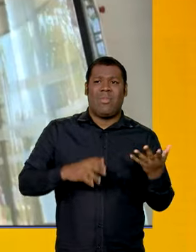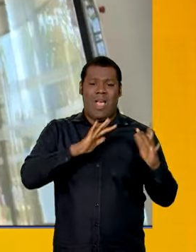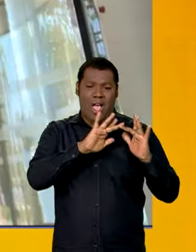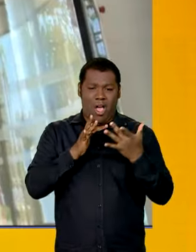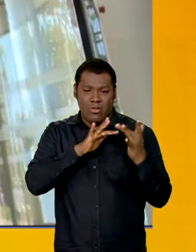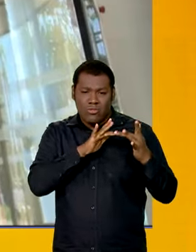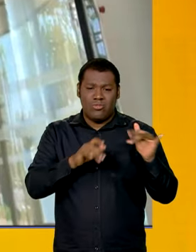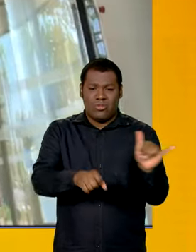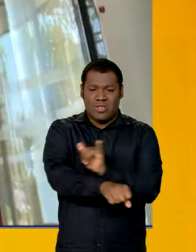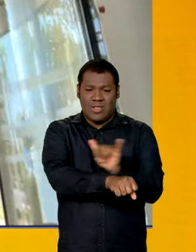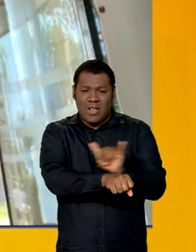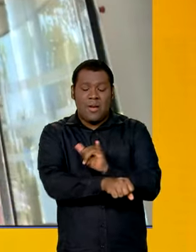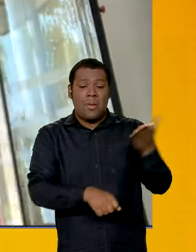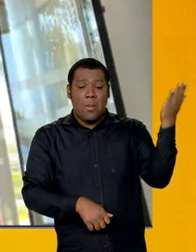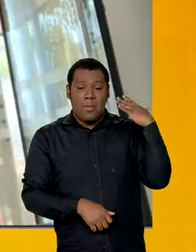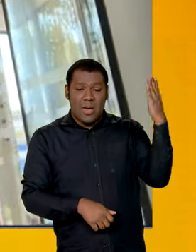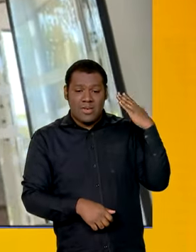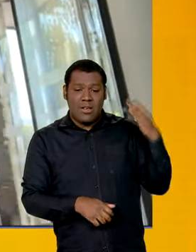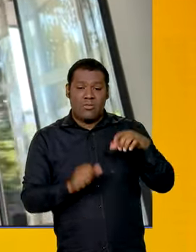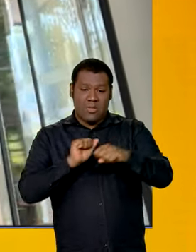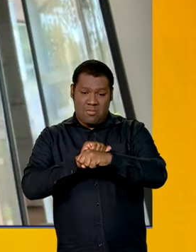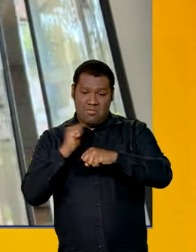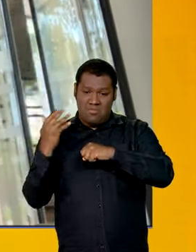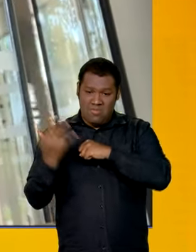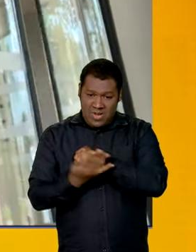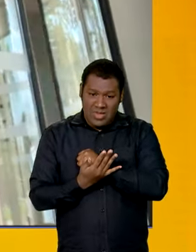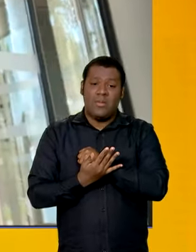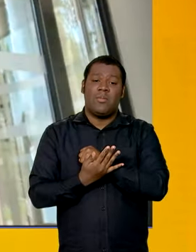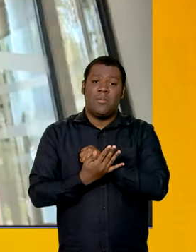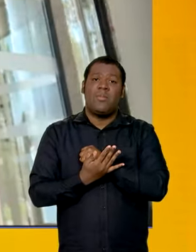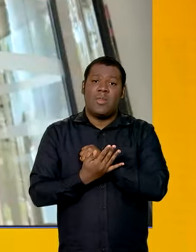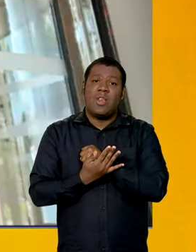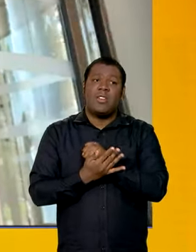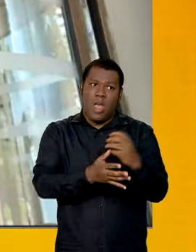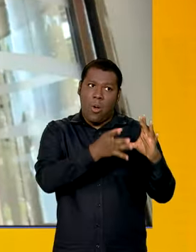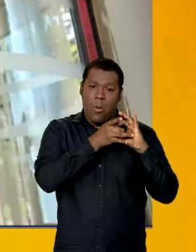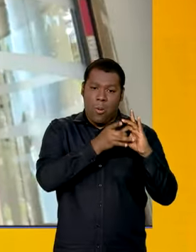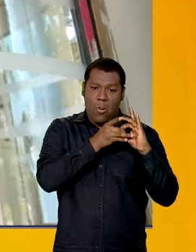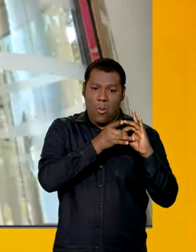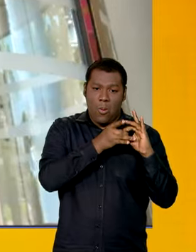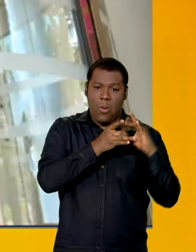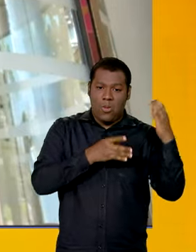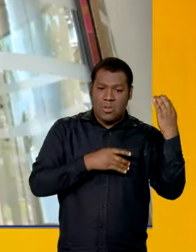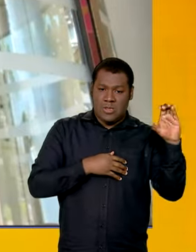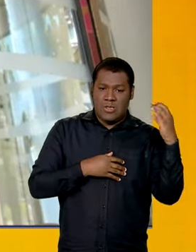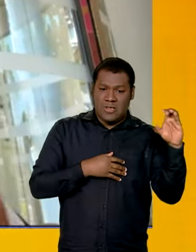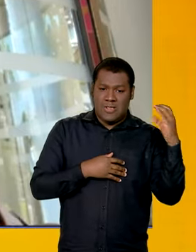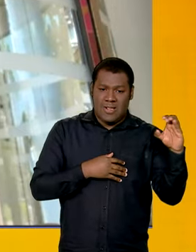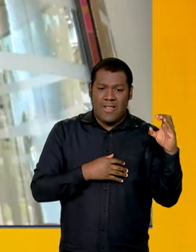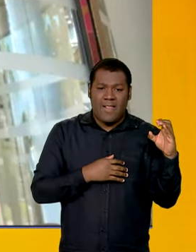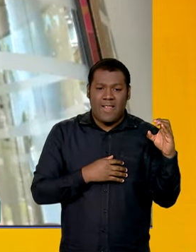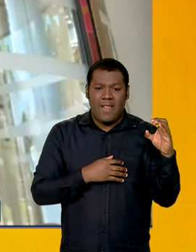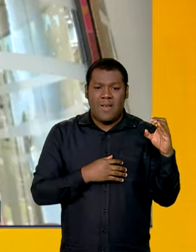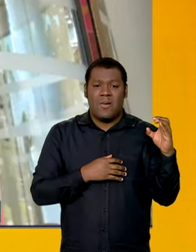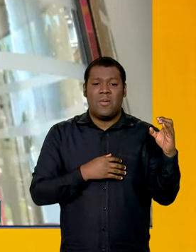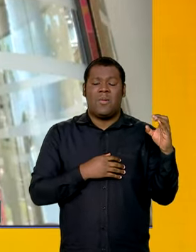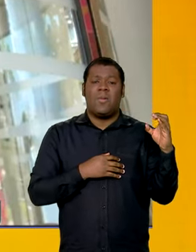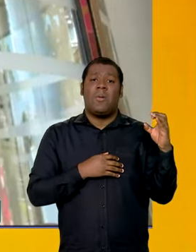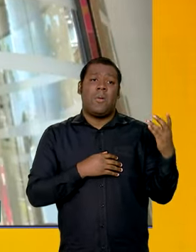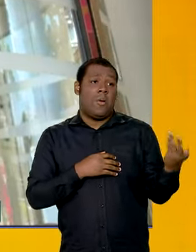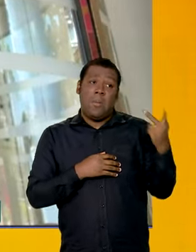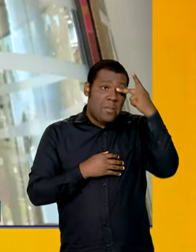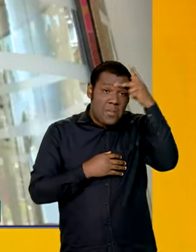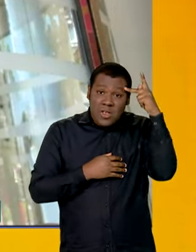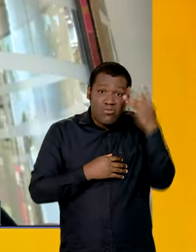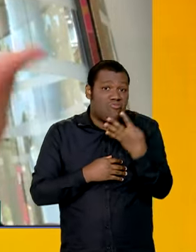gente, durante a pandemia, se apoiou muito na ciência para lidar com aquela situação, que era uma situação conhecida até então, a